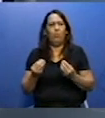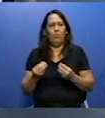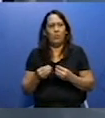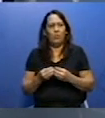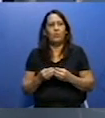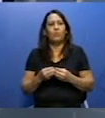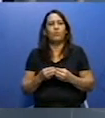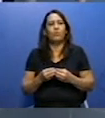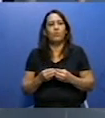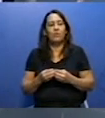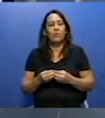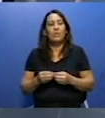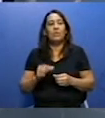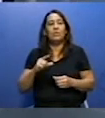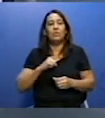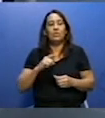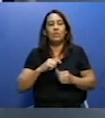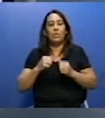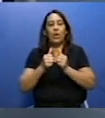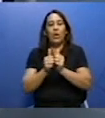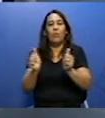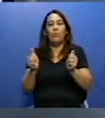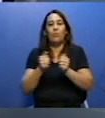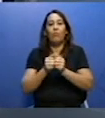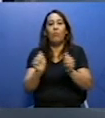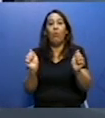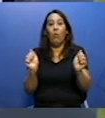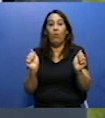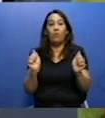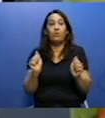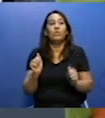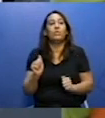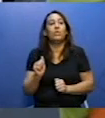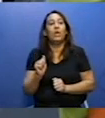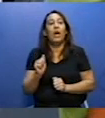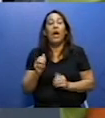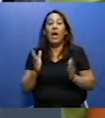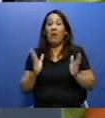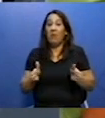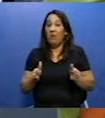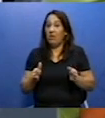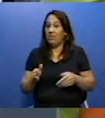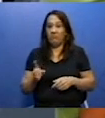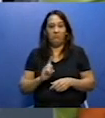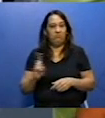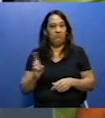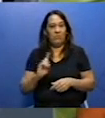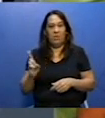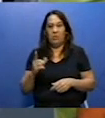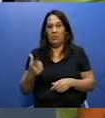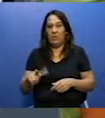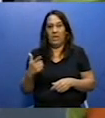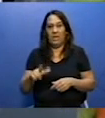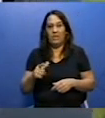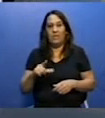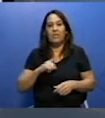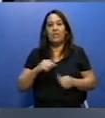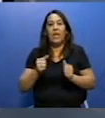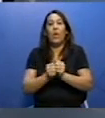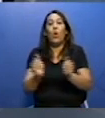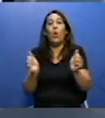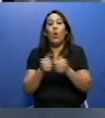Olha, tinha bonde, tinha a carroça. Agora aqui eu vejo, ó, o ônibus, vejo